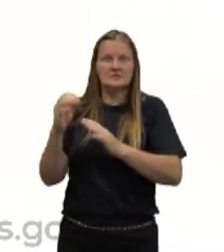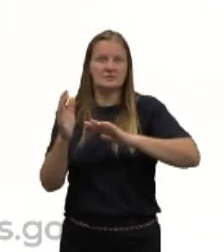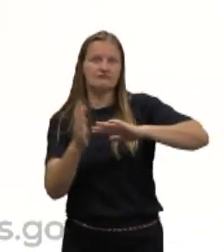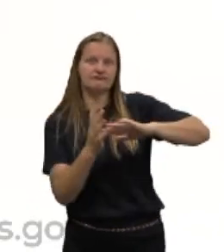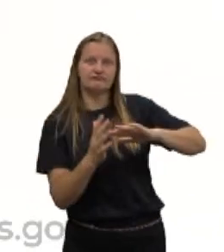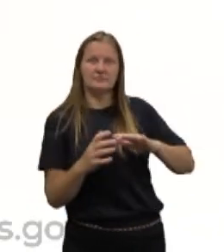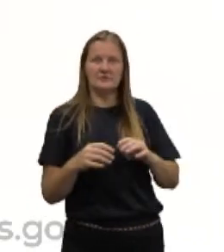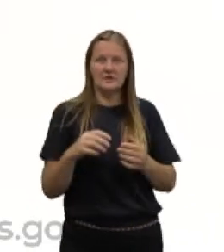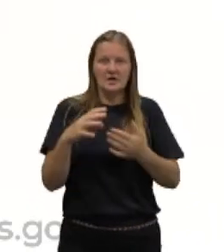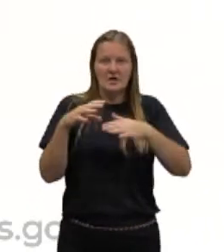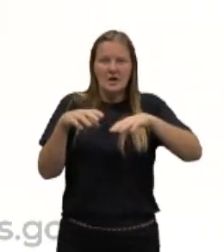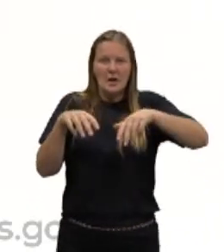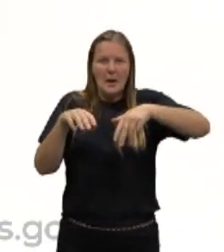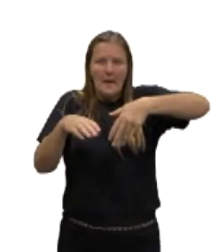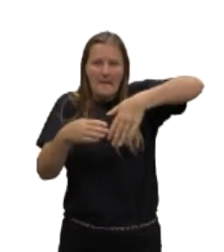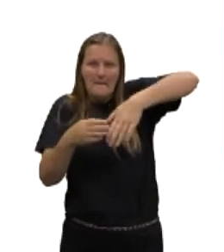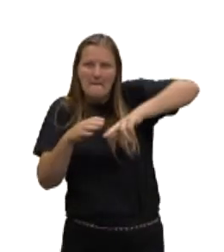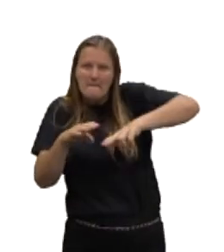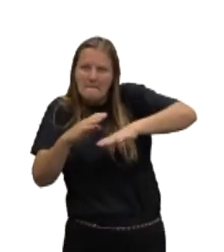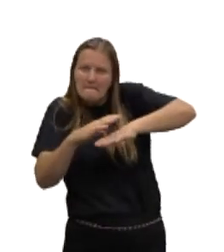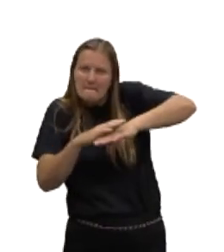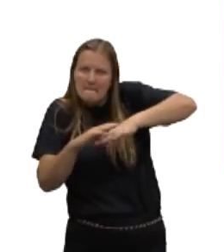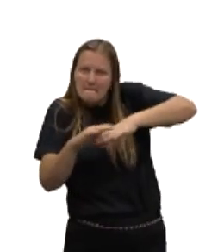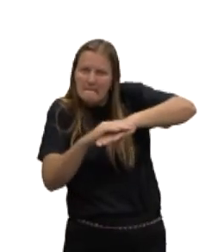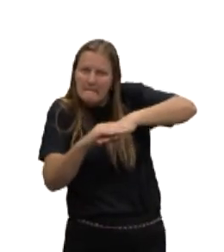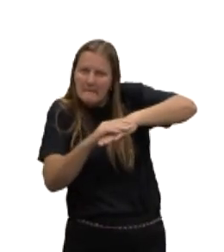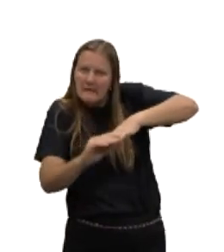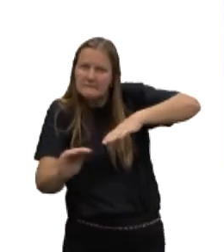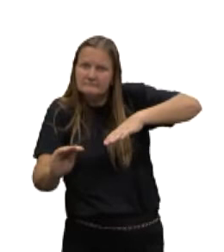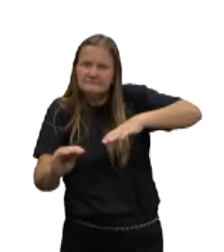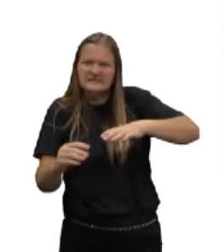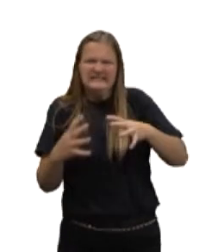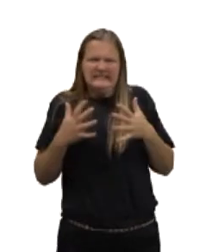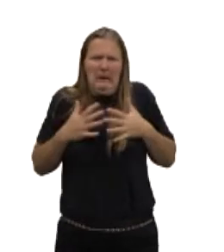as sapatilhas das dançarinas, uhum. ela tirou toda aquela roupa apertada.